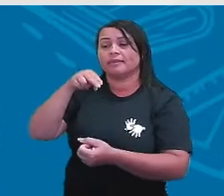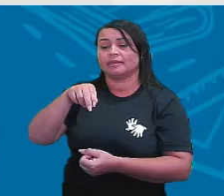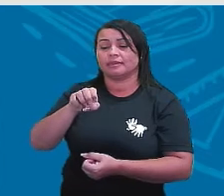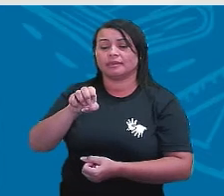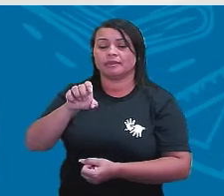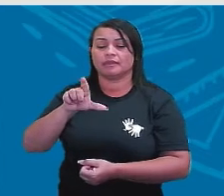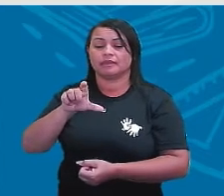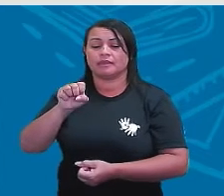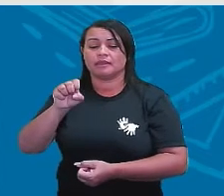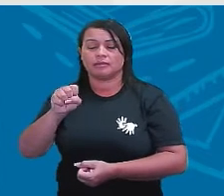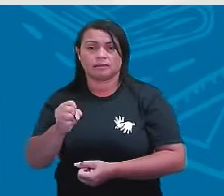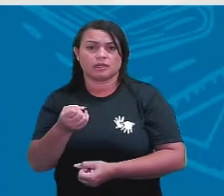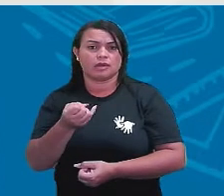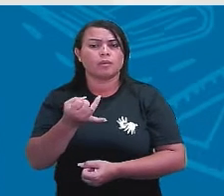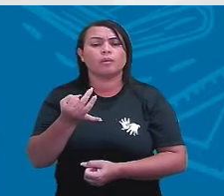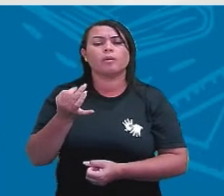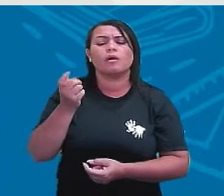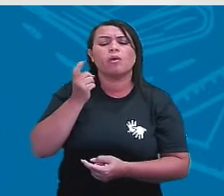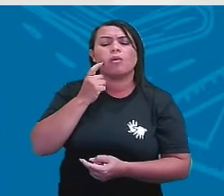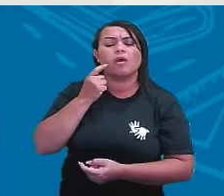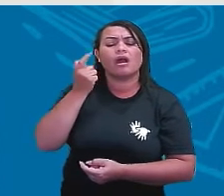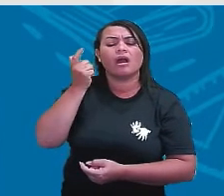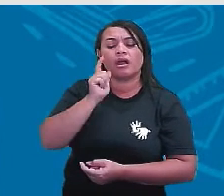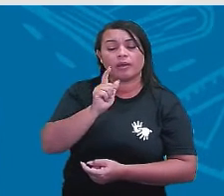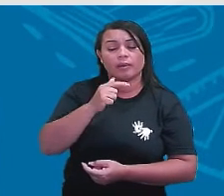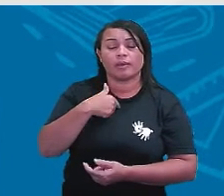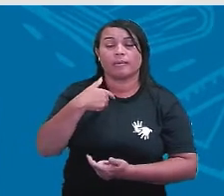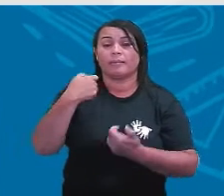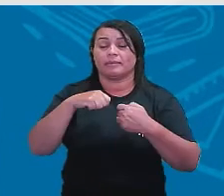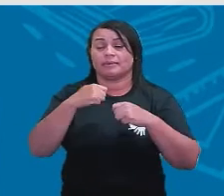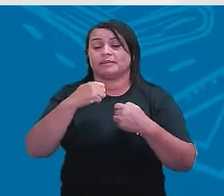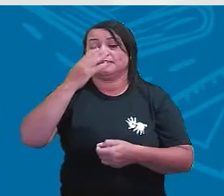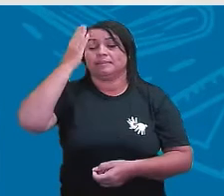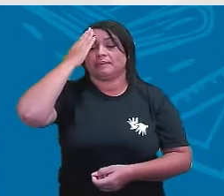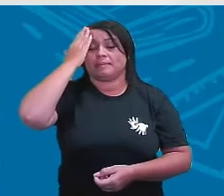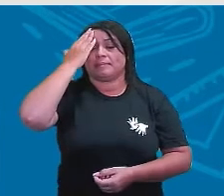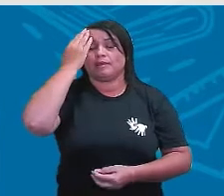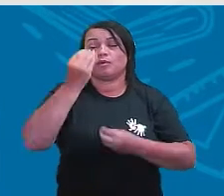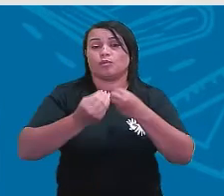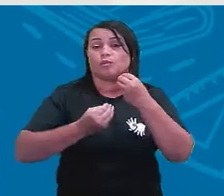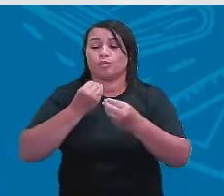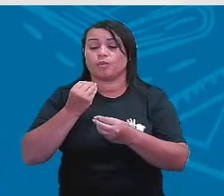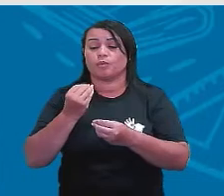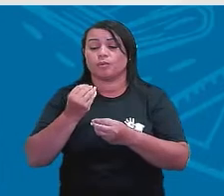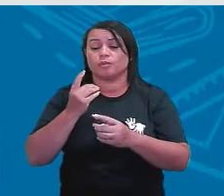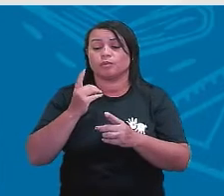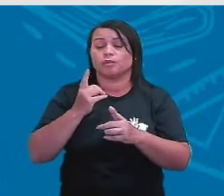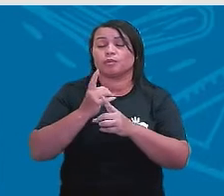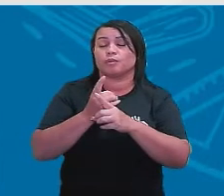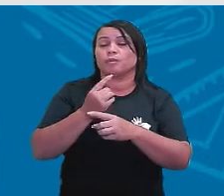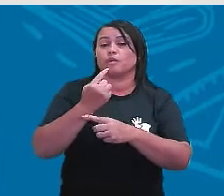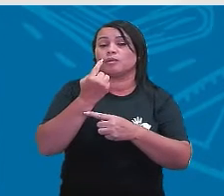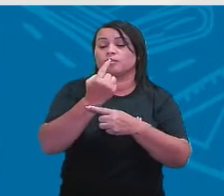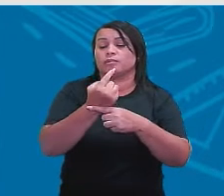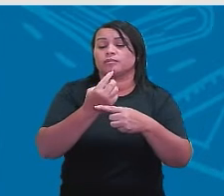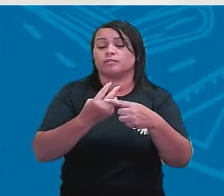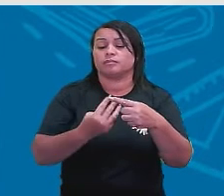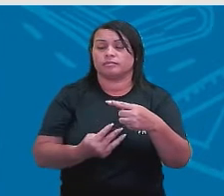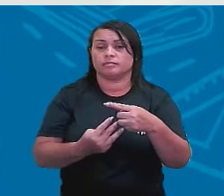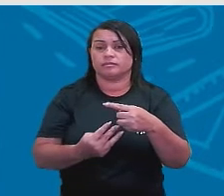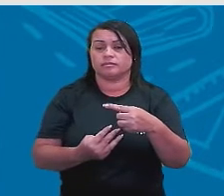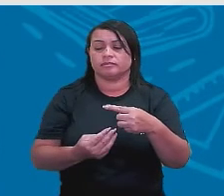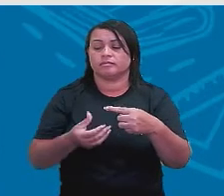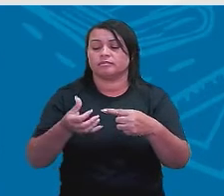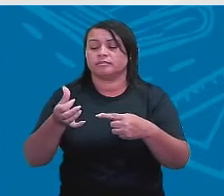ganhou? E para isso, eu preciso descobrir quanto é 1/3